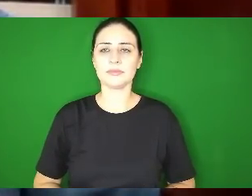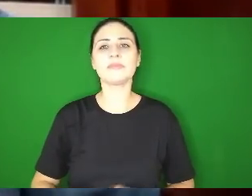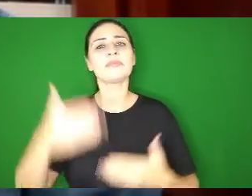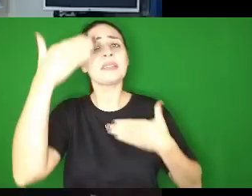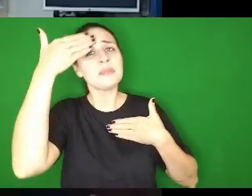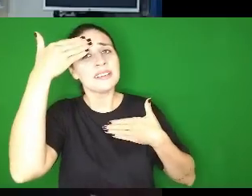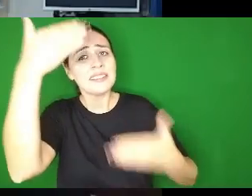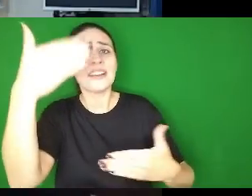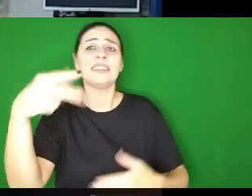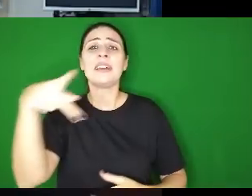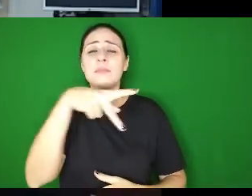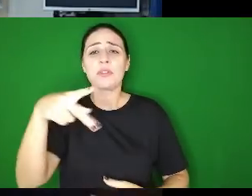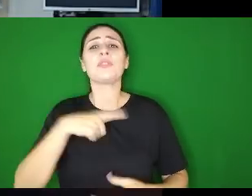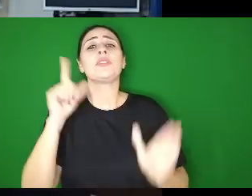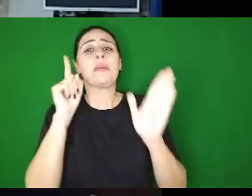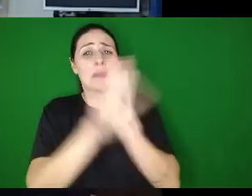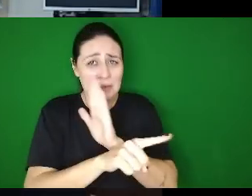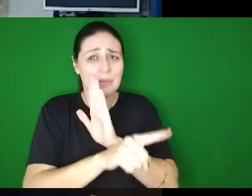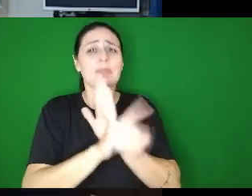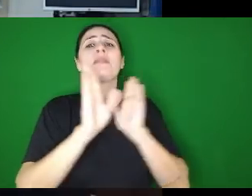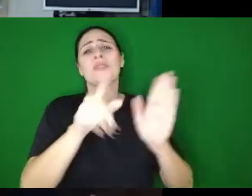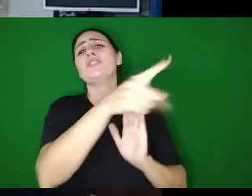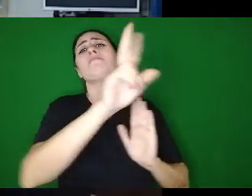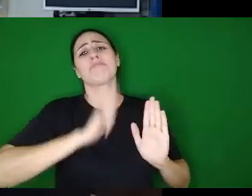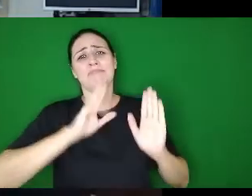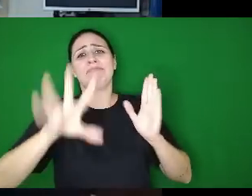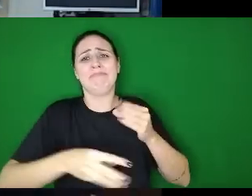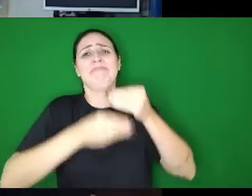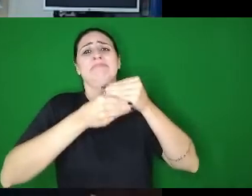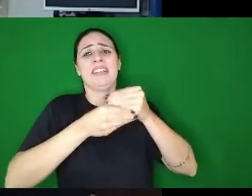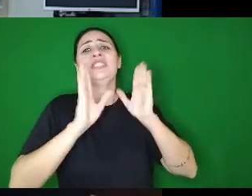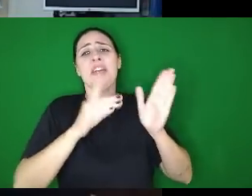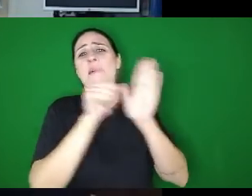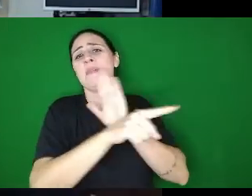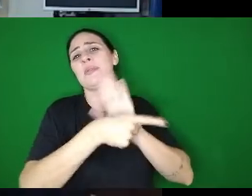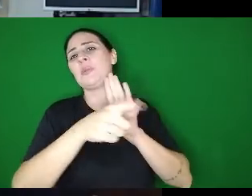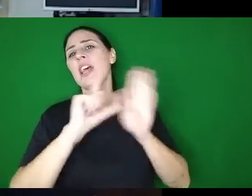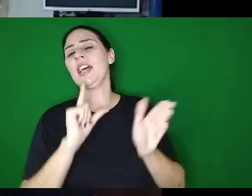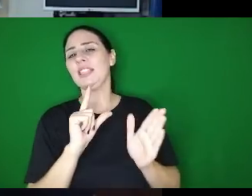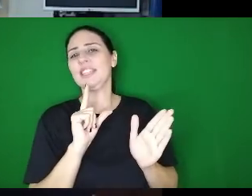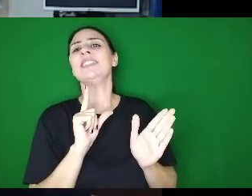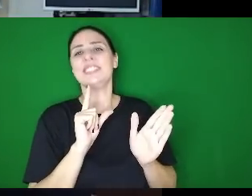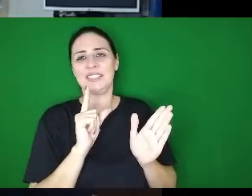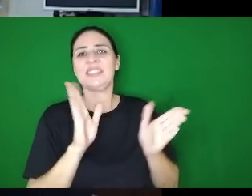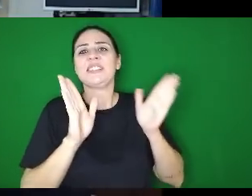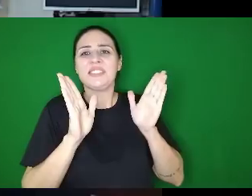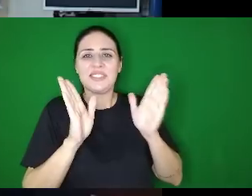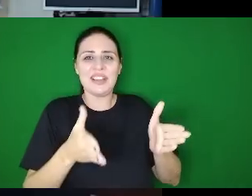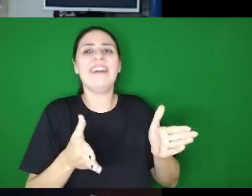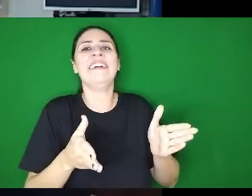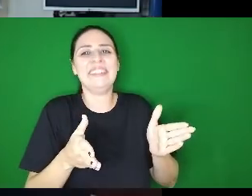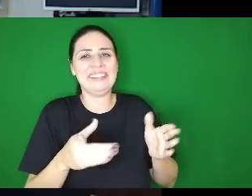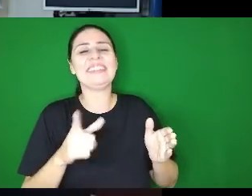Obrigada, professora. Eu tinha até mais uma pergunta, mas você já deu conta da resposta nessa mesma resposta que você deu para a pergunta